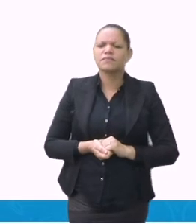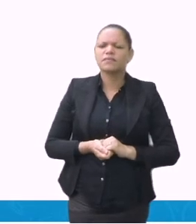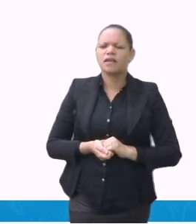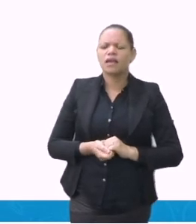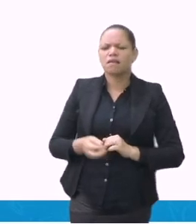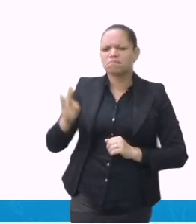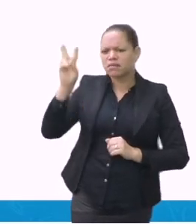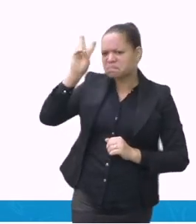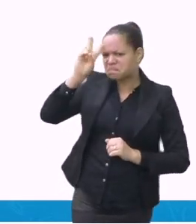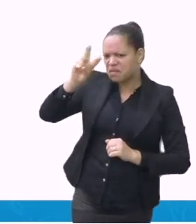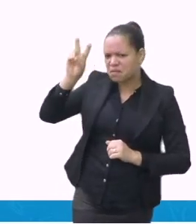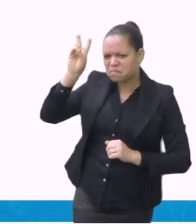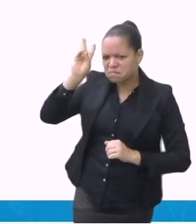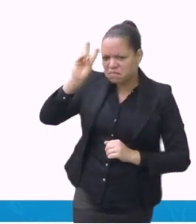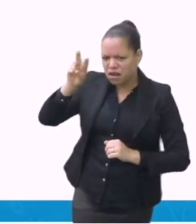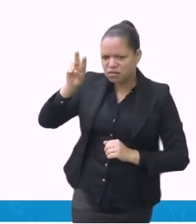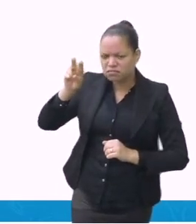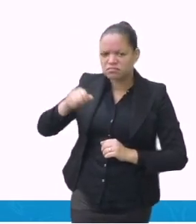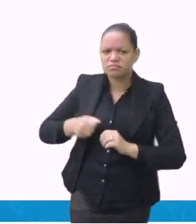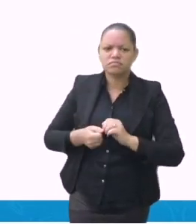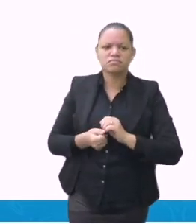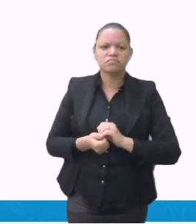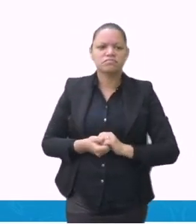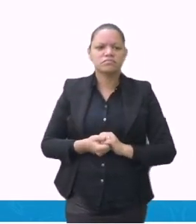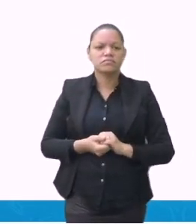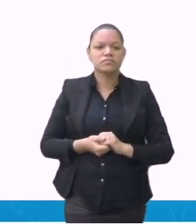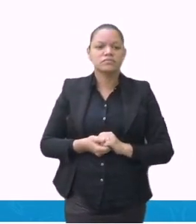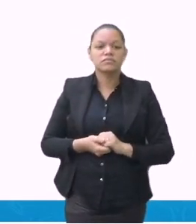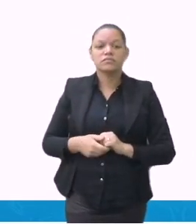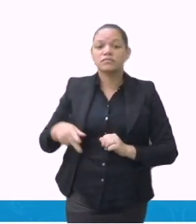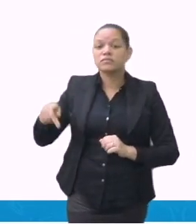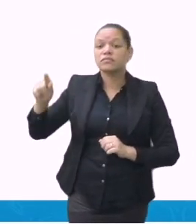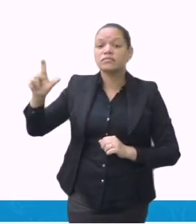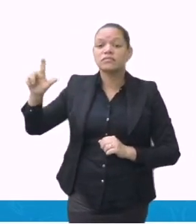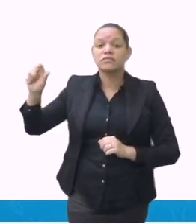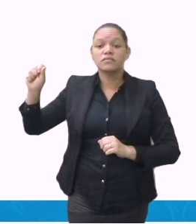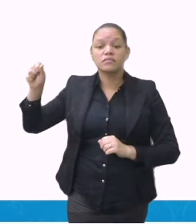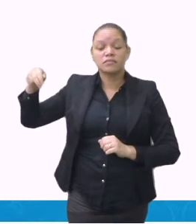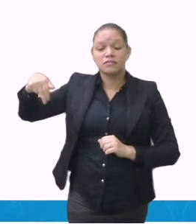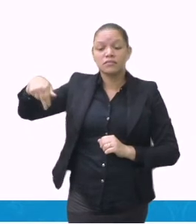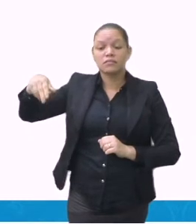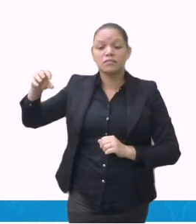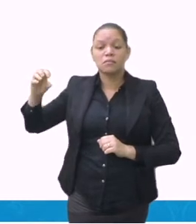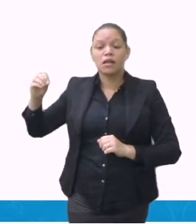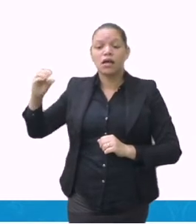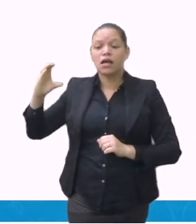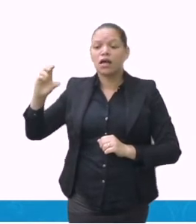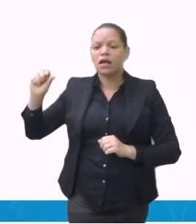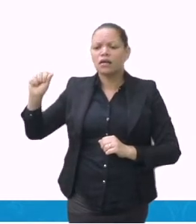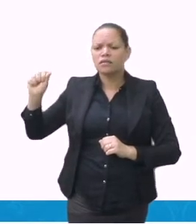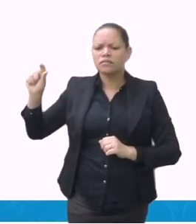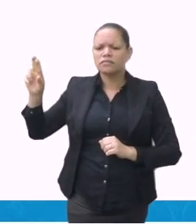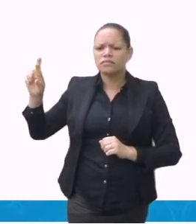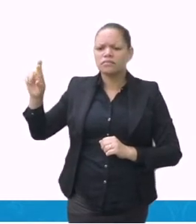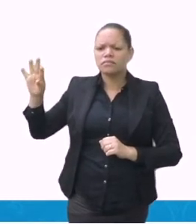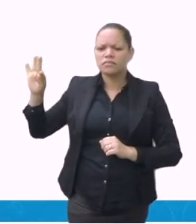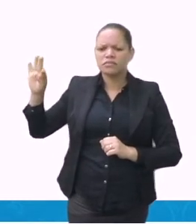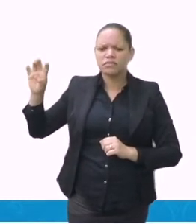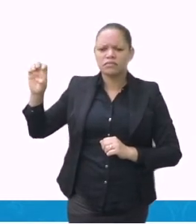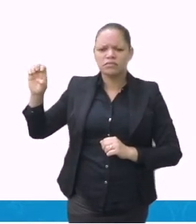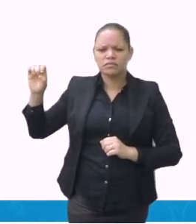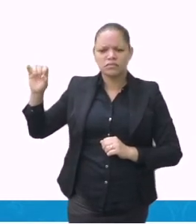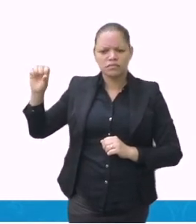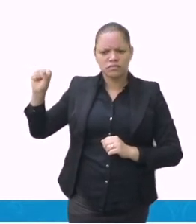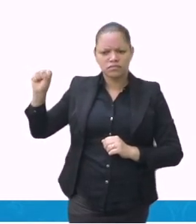Lembrando, plano cartesiano formado por duas retas perpendiculares de mesma